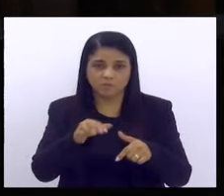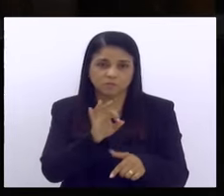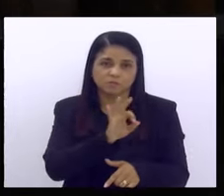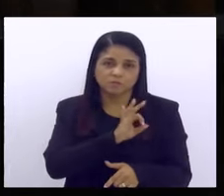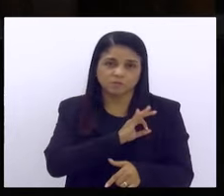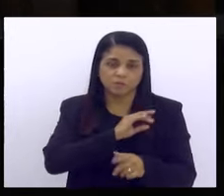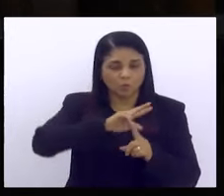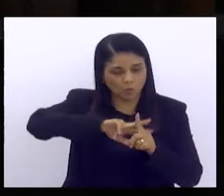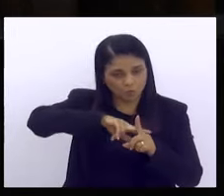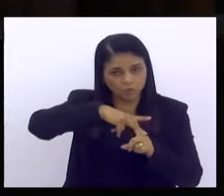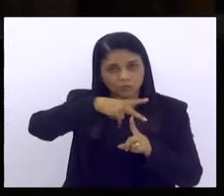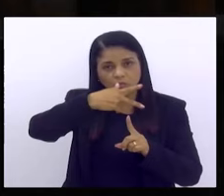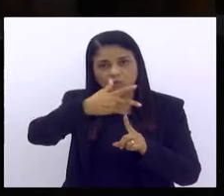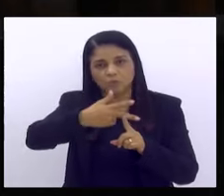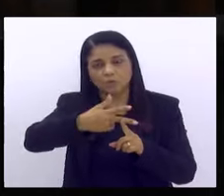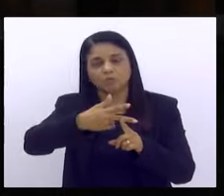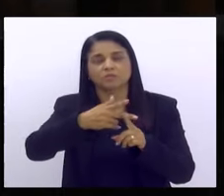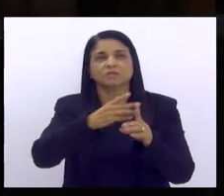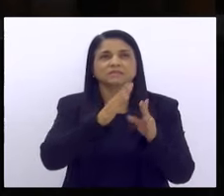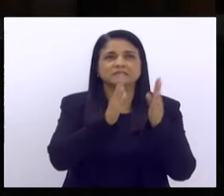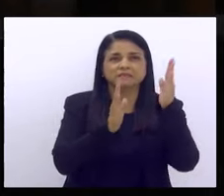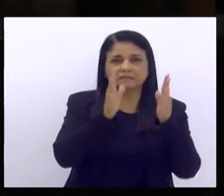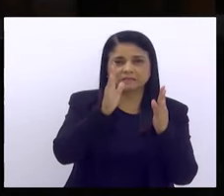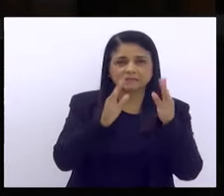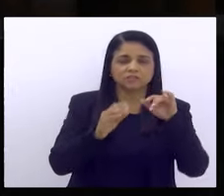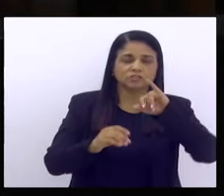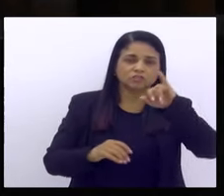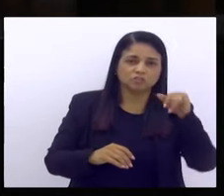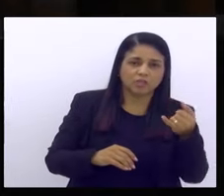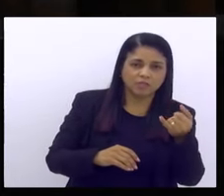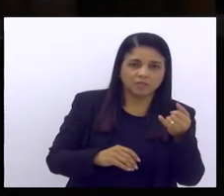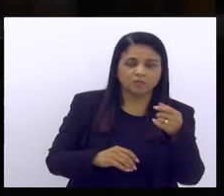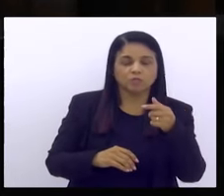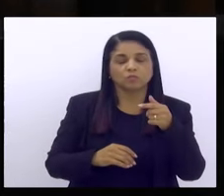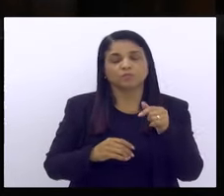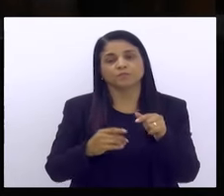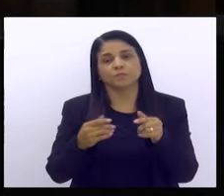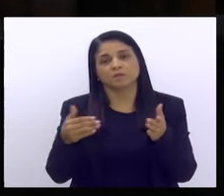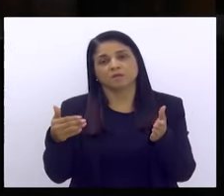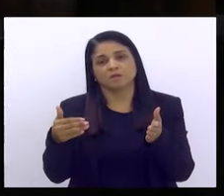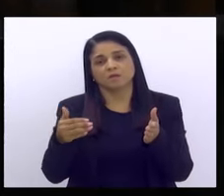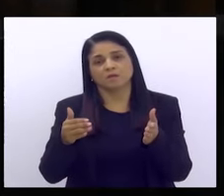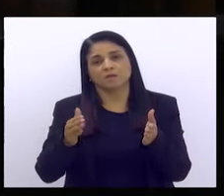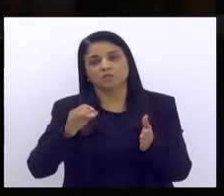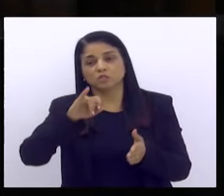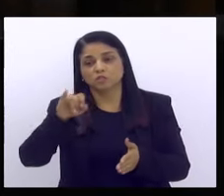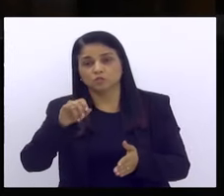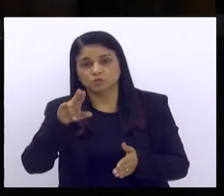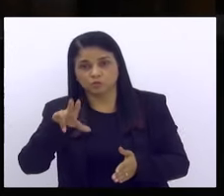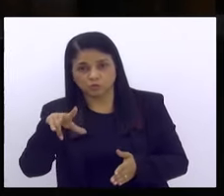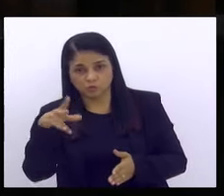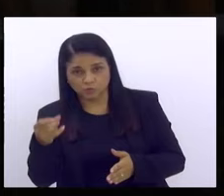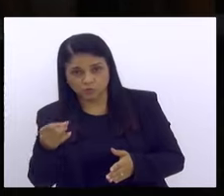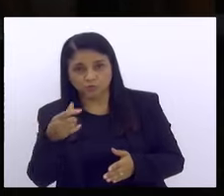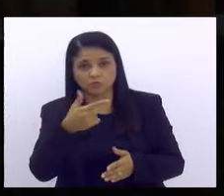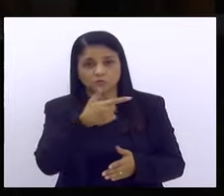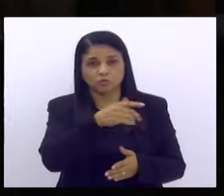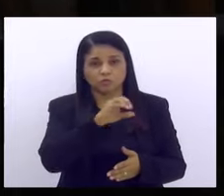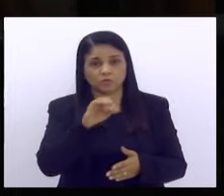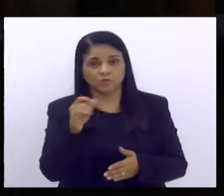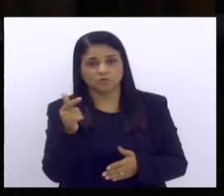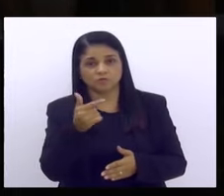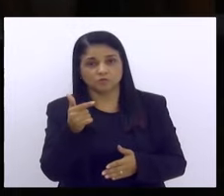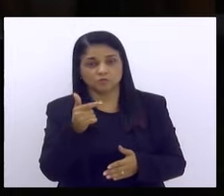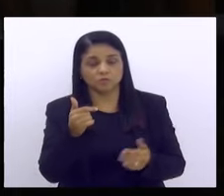registrado entre janeiro e junho de 2022. Ou seja, é falácia